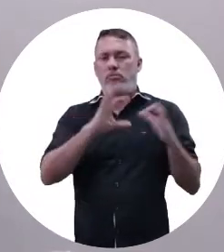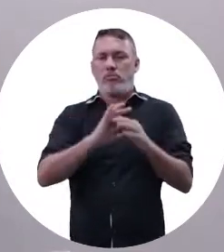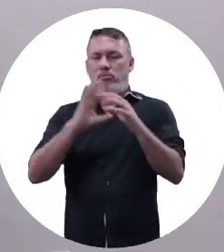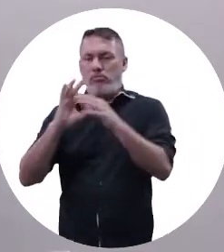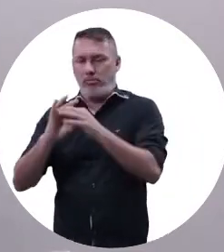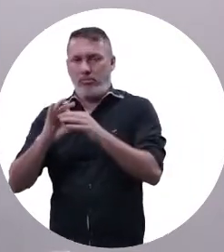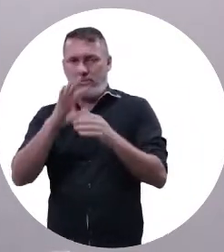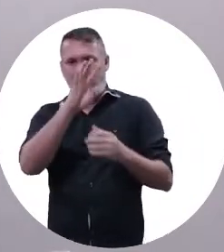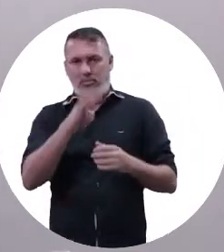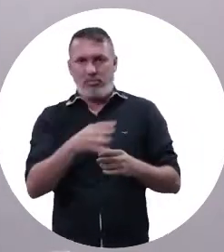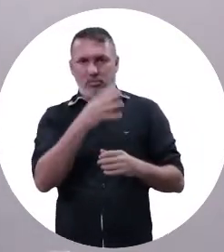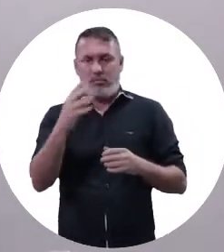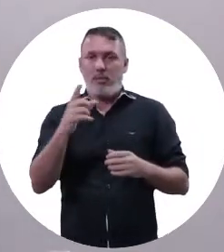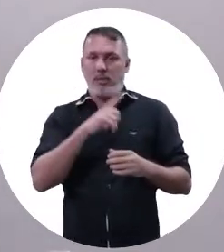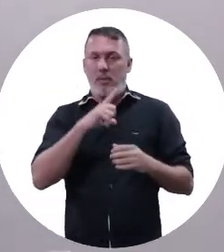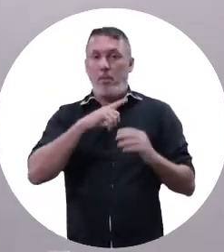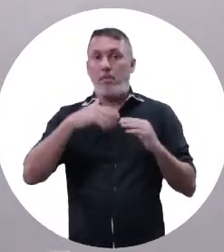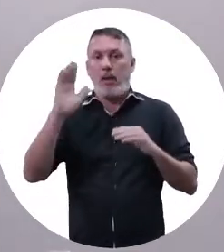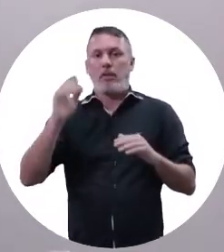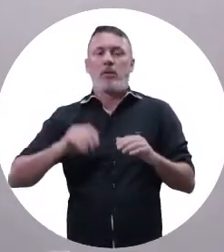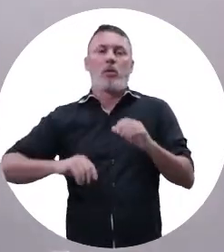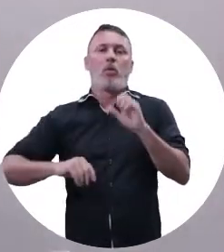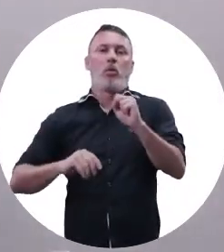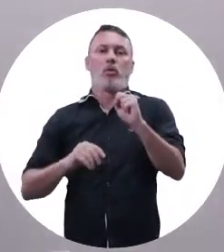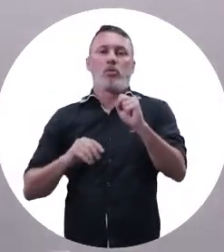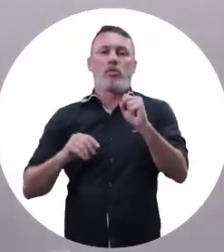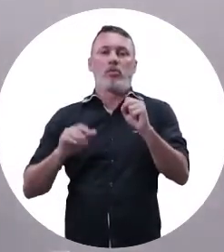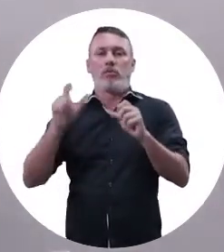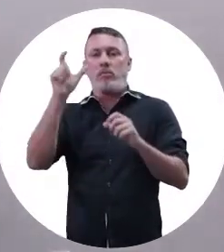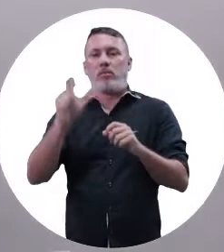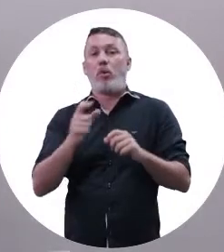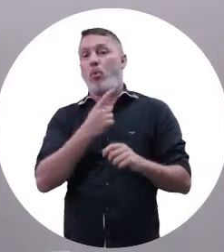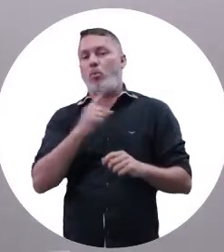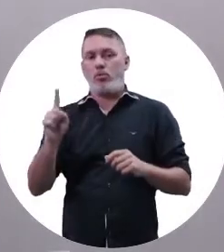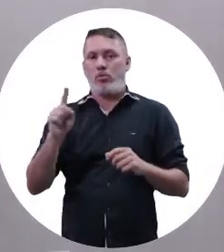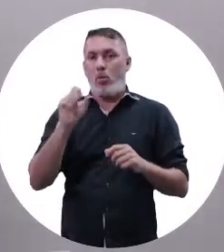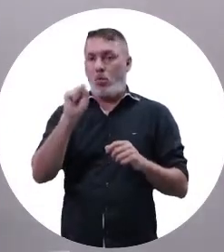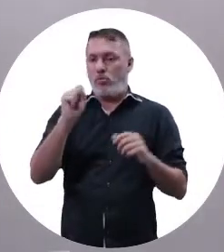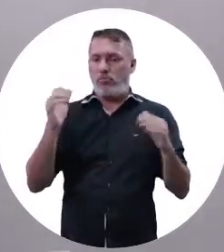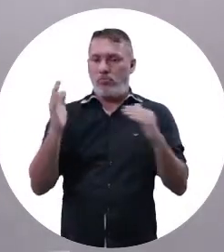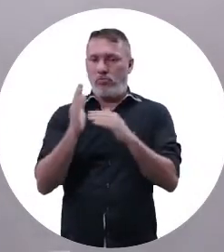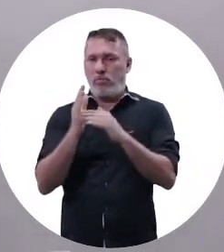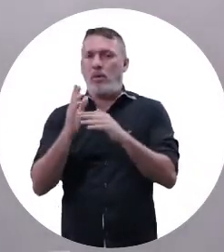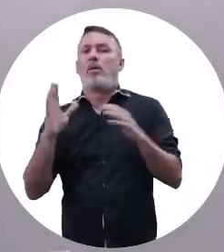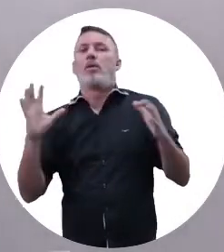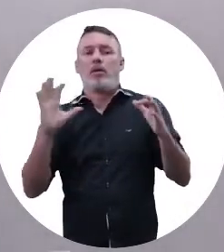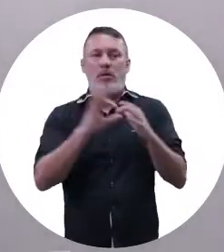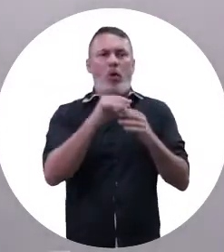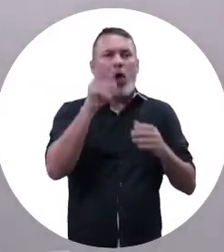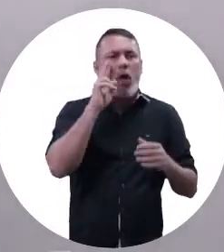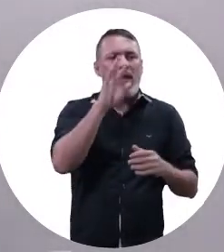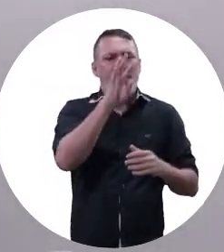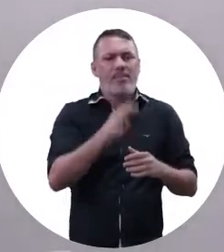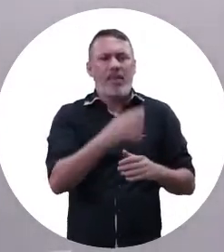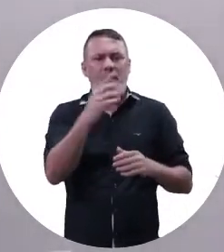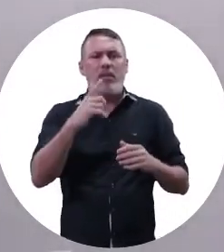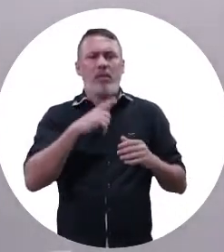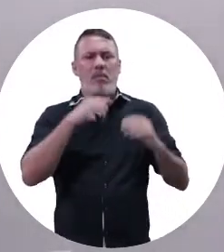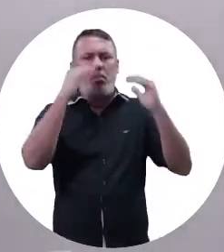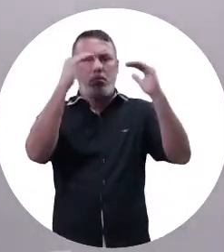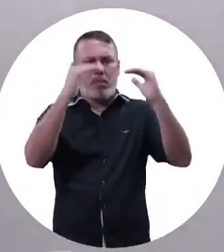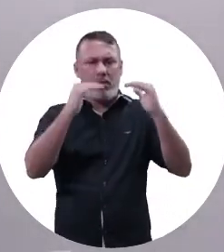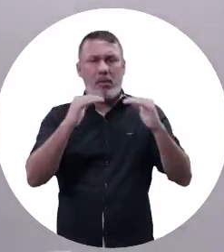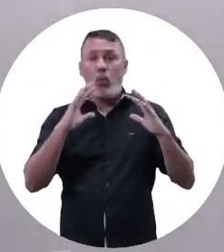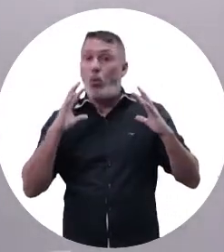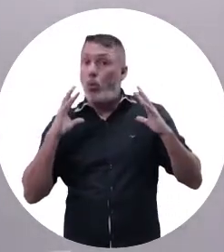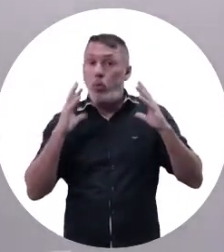Regra do octeto, em geral, 8 elétrons na sua última camada. Todos os elementos da tabela periódica